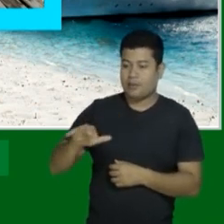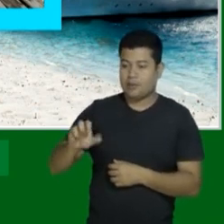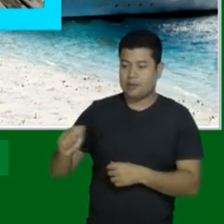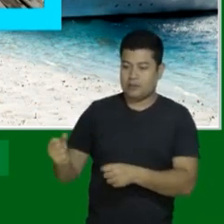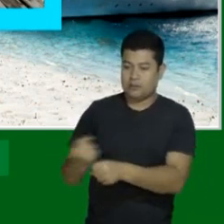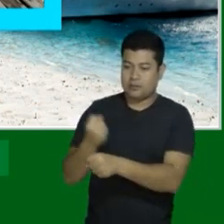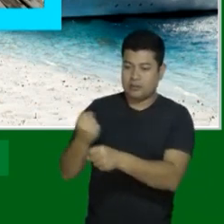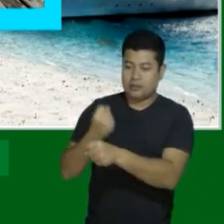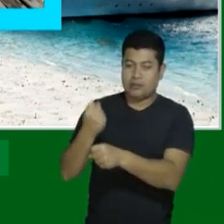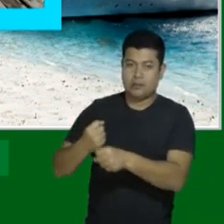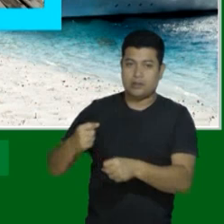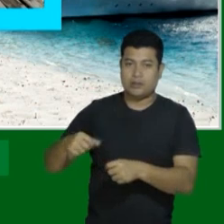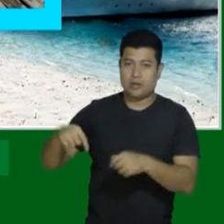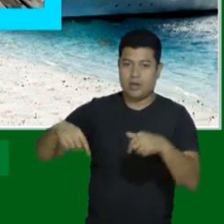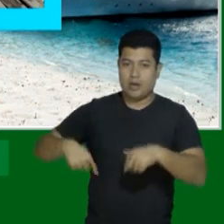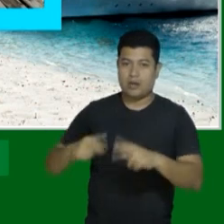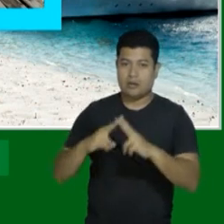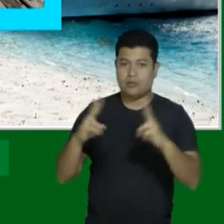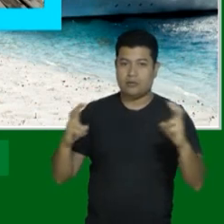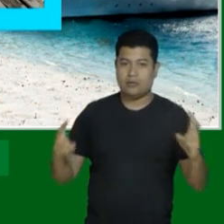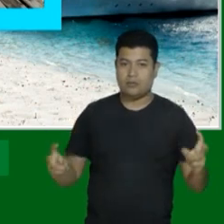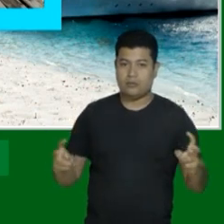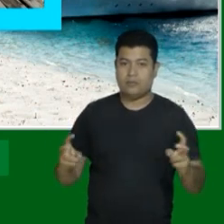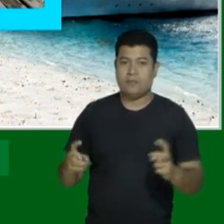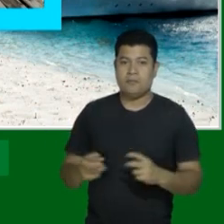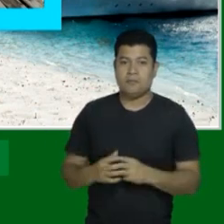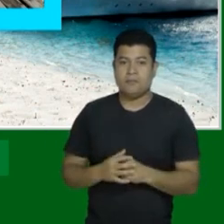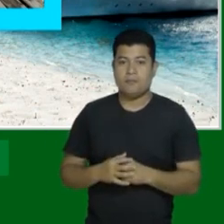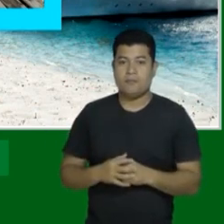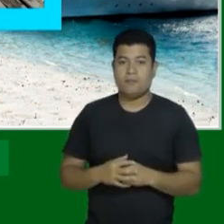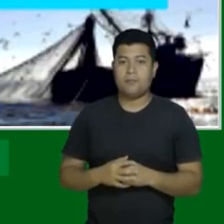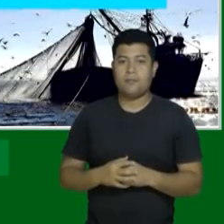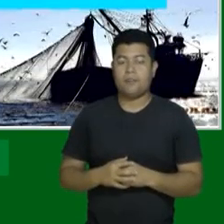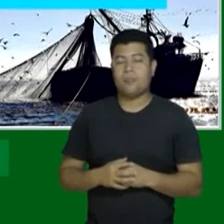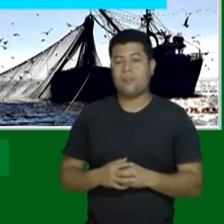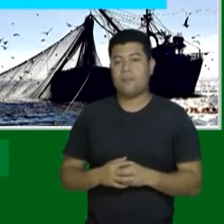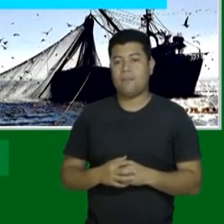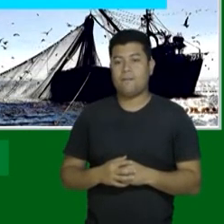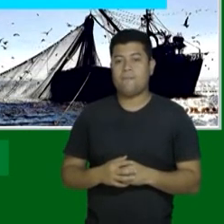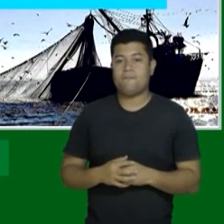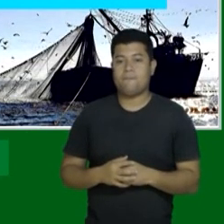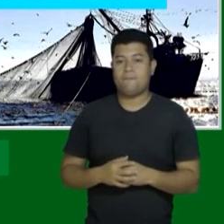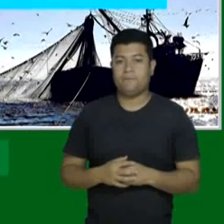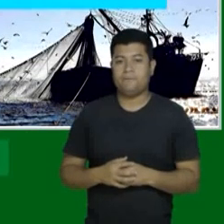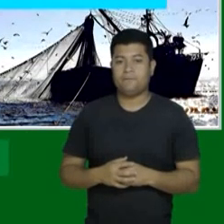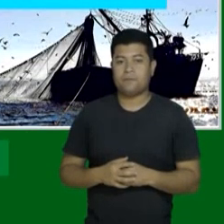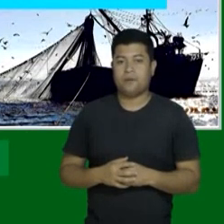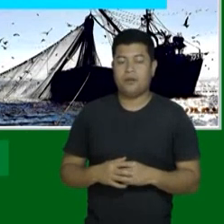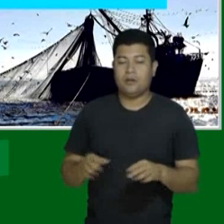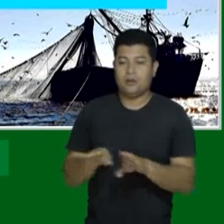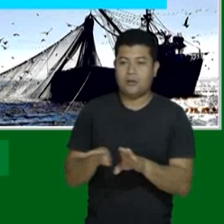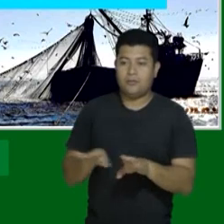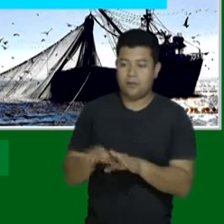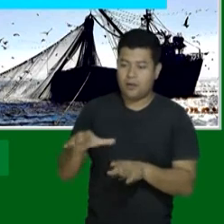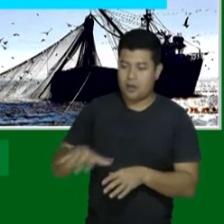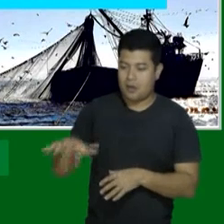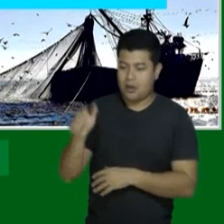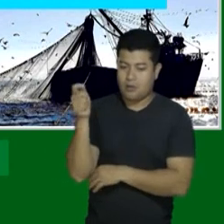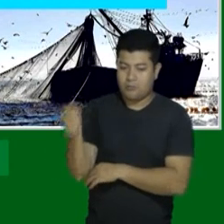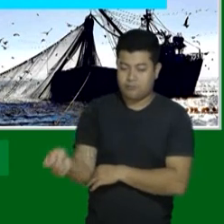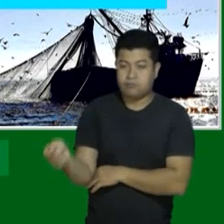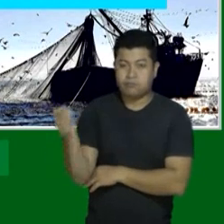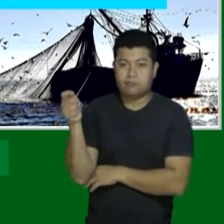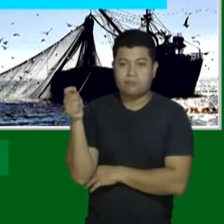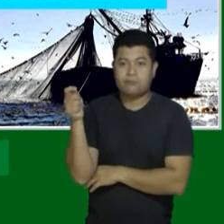vai ser construído em Florianópolis, né, o Parque Marina. Pode seguir. Questão pesqueira, a